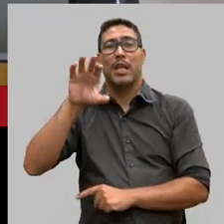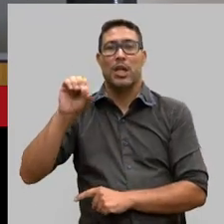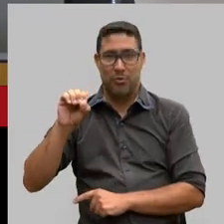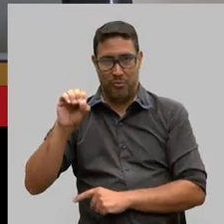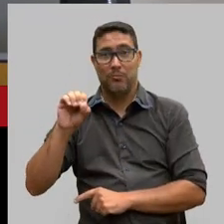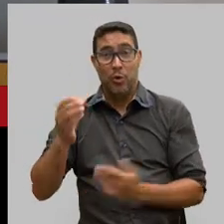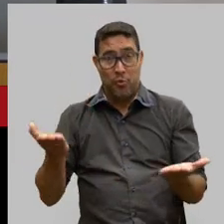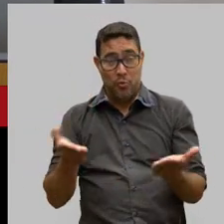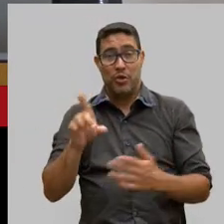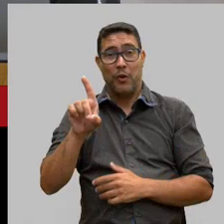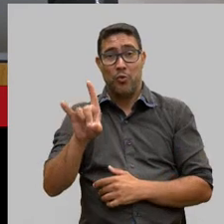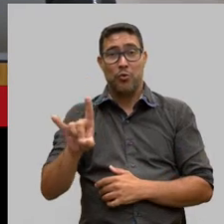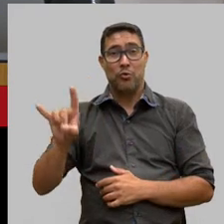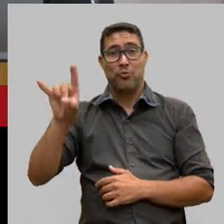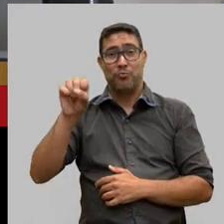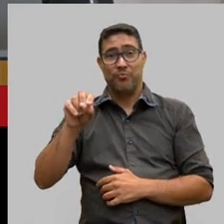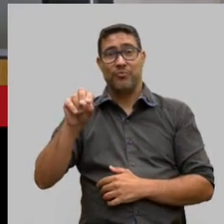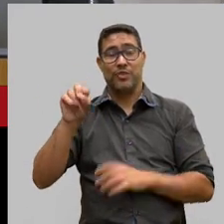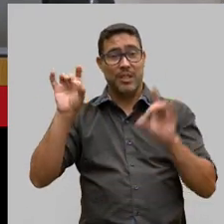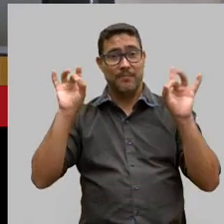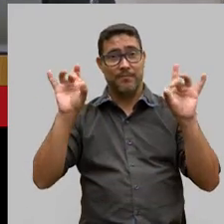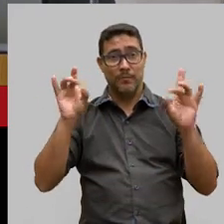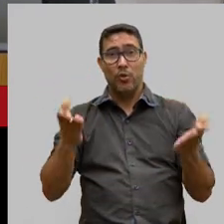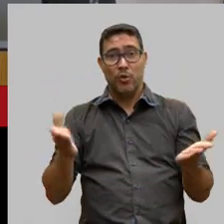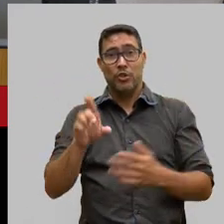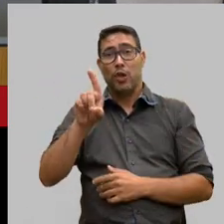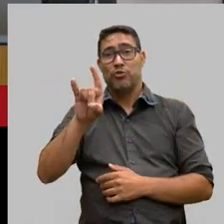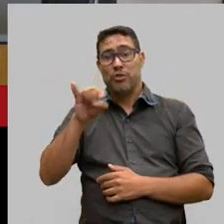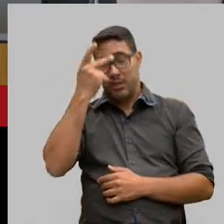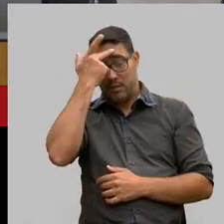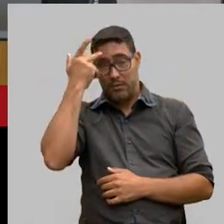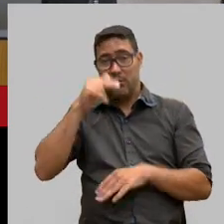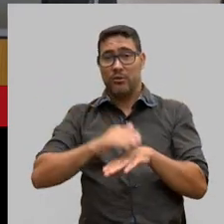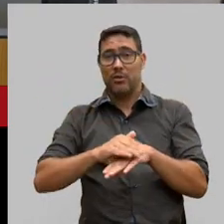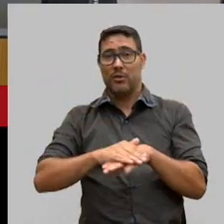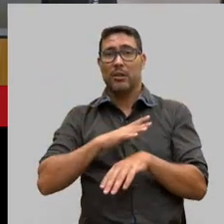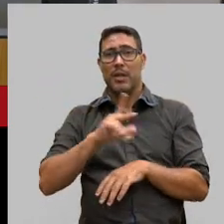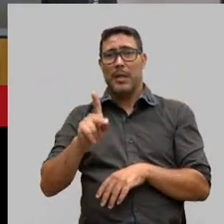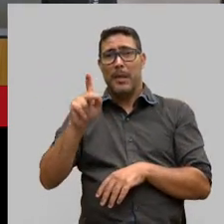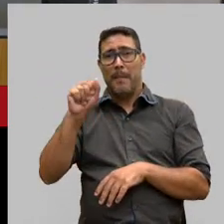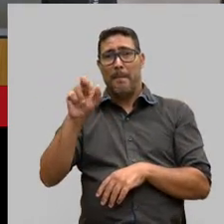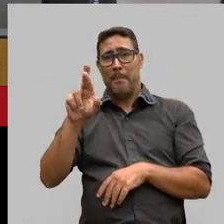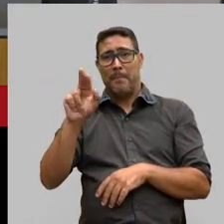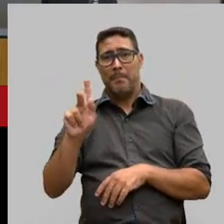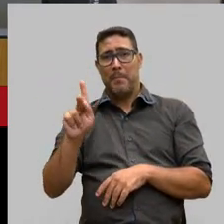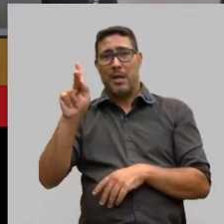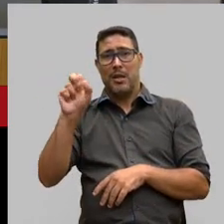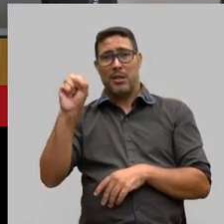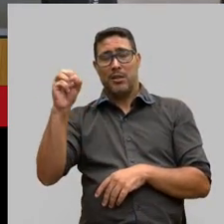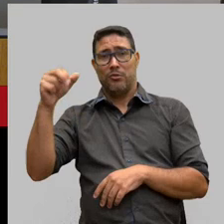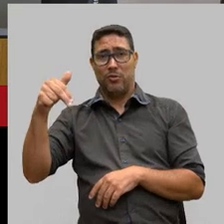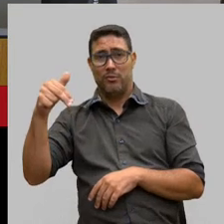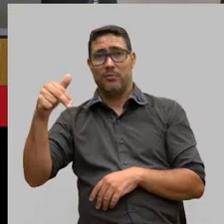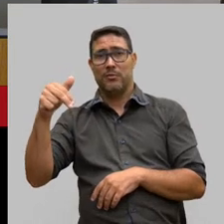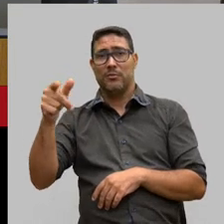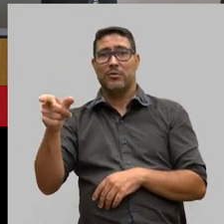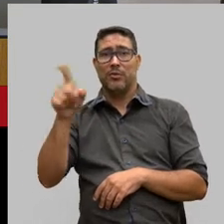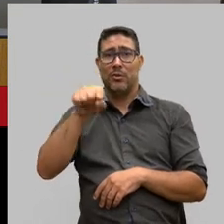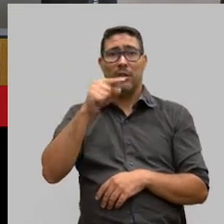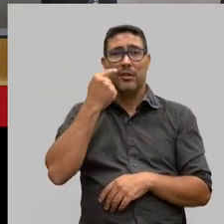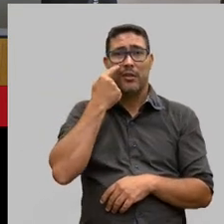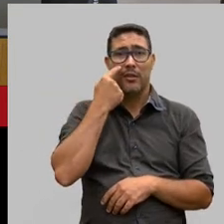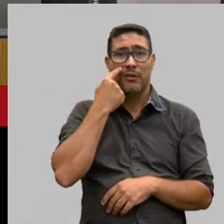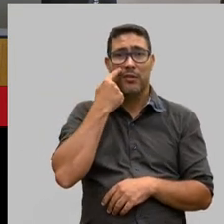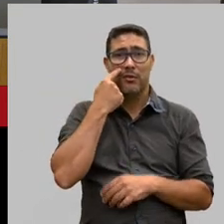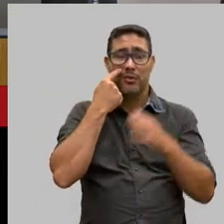do da pessoa com paxon E vocês viram que adentar algumas pessoas agora aqui no final né